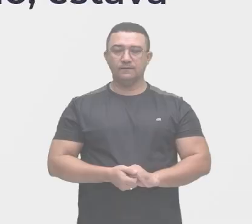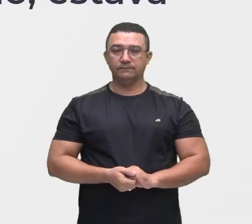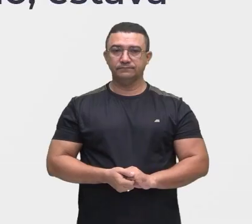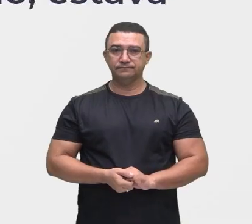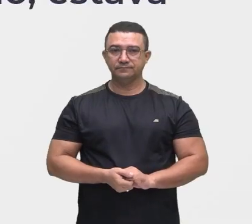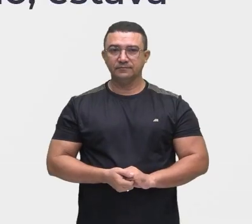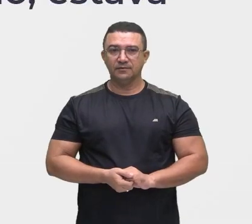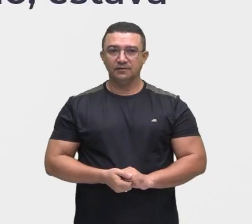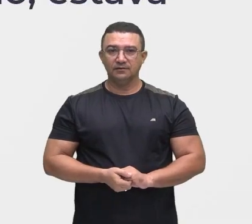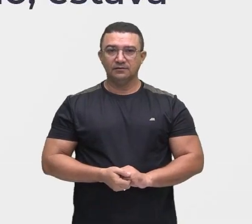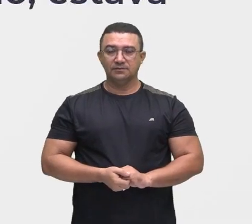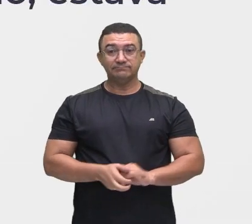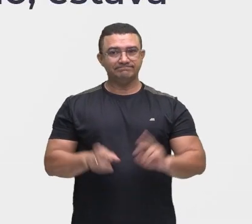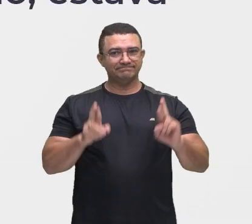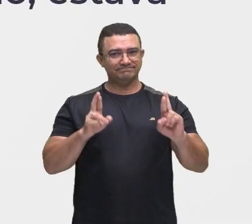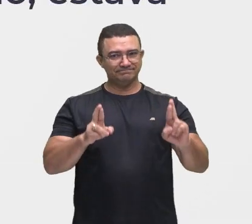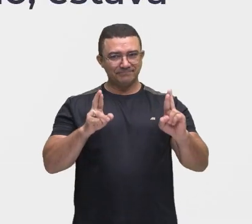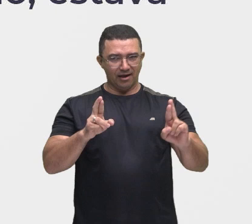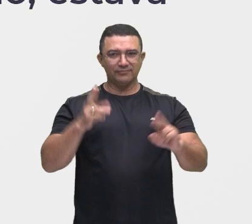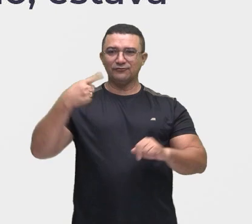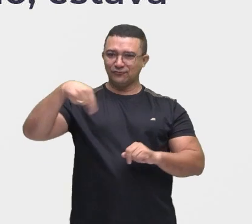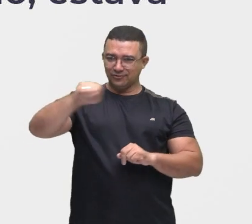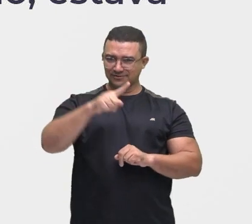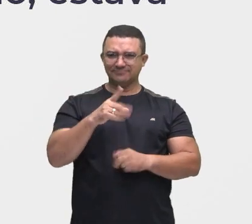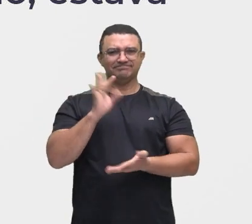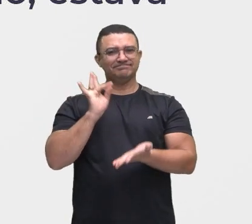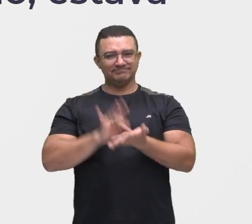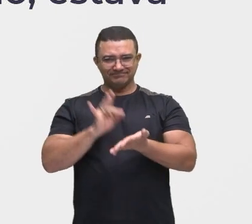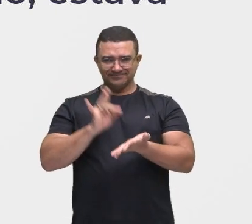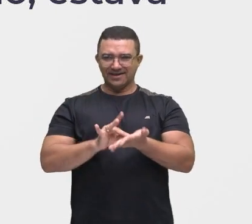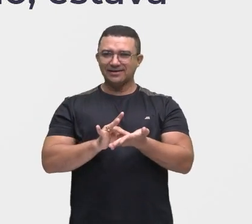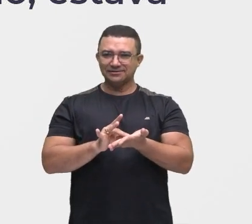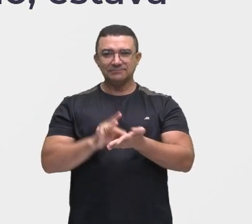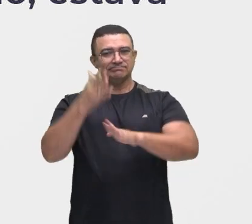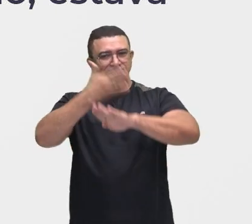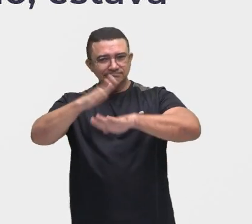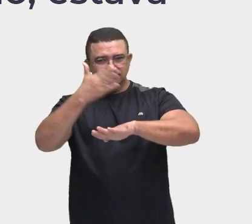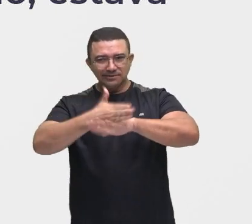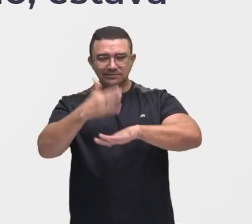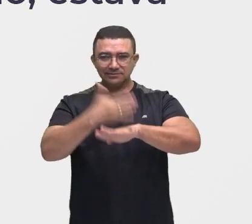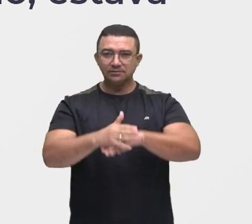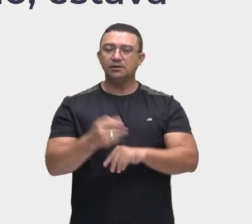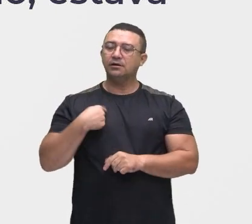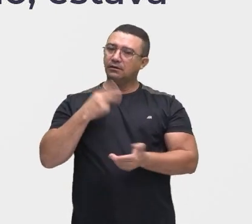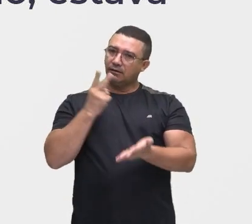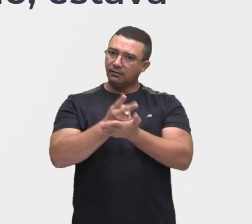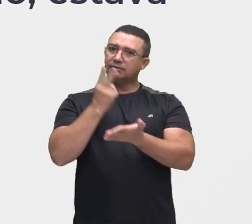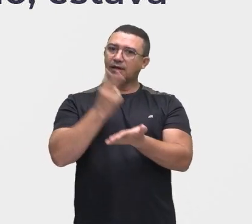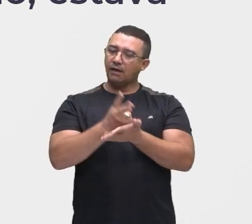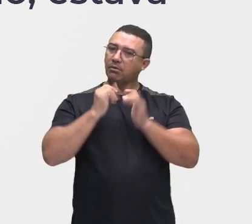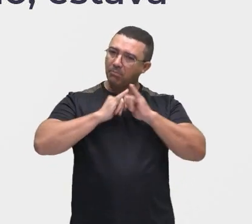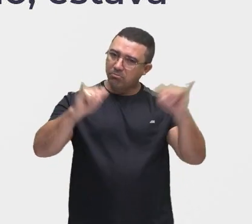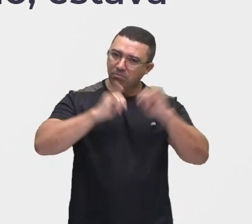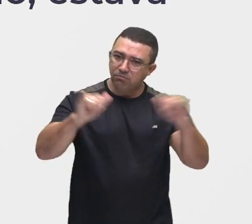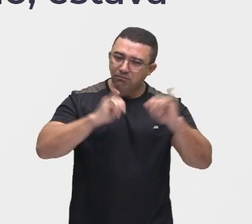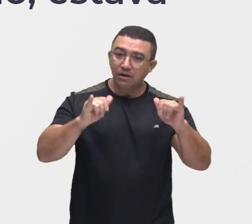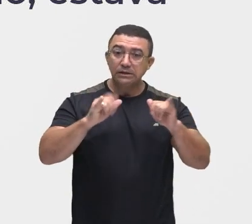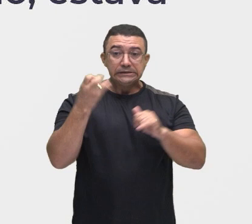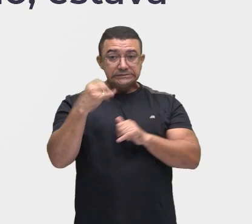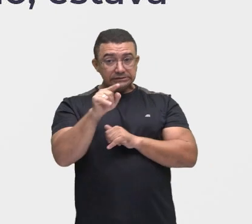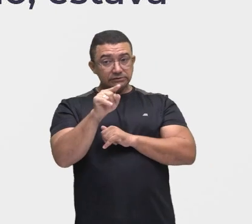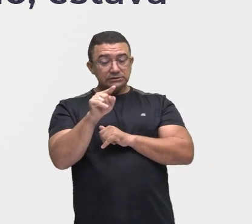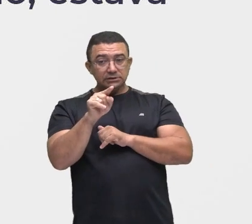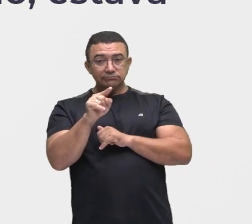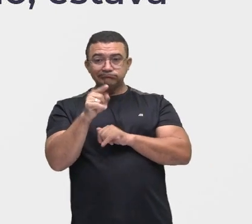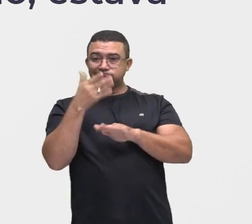Olha, meus amores, eu espero que vocês pratiquem, que vocês exercitem. Eu não canso de lembrar a vocês que se você